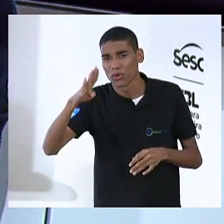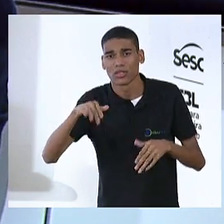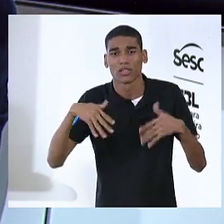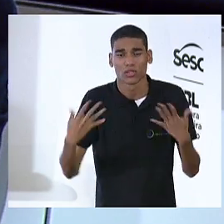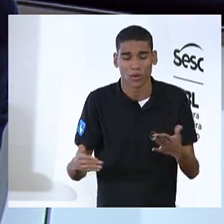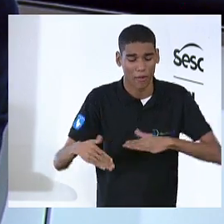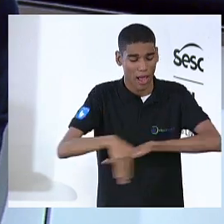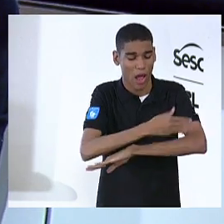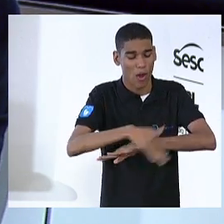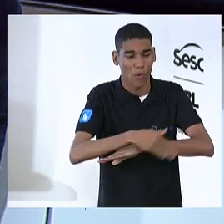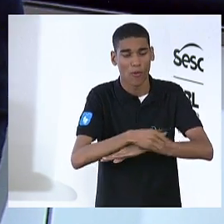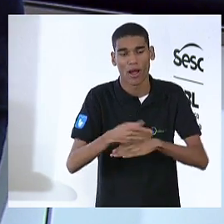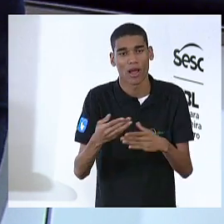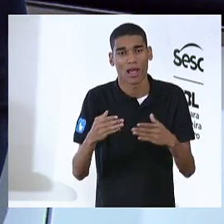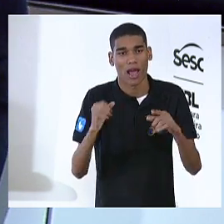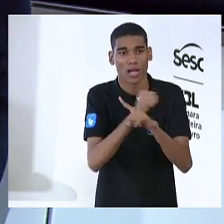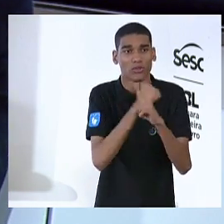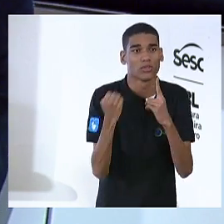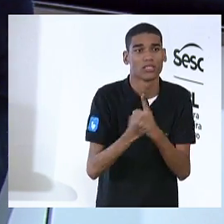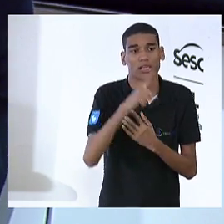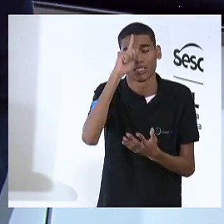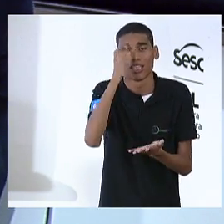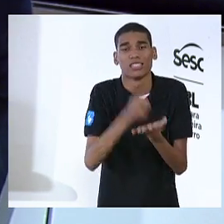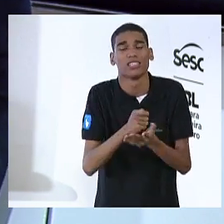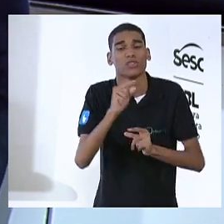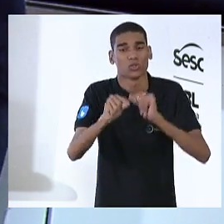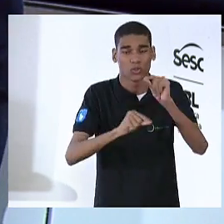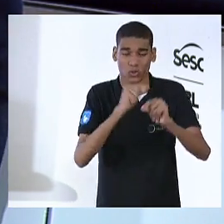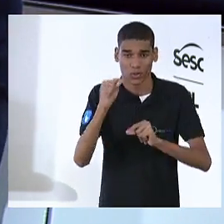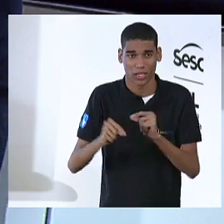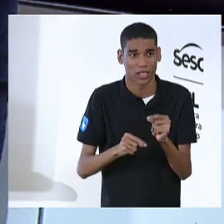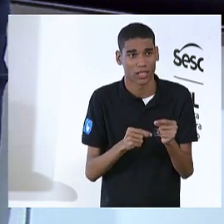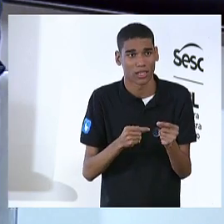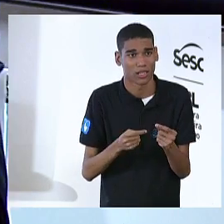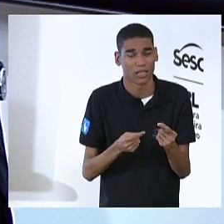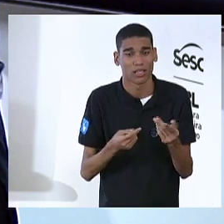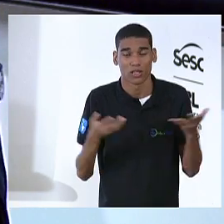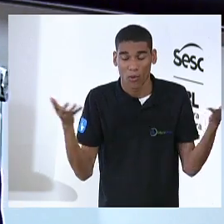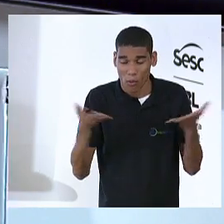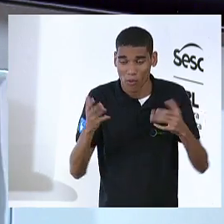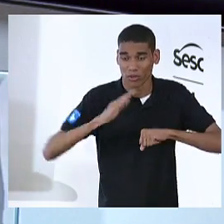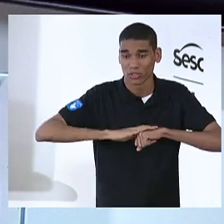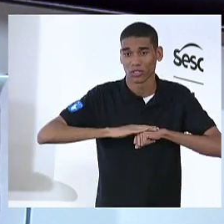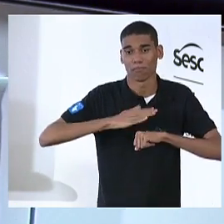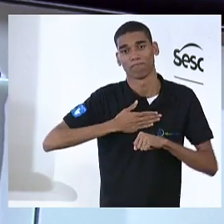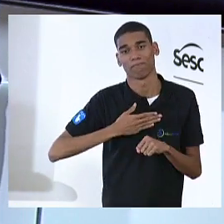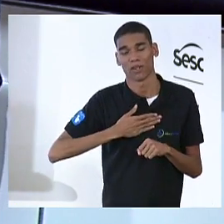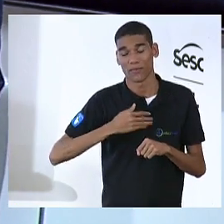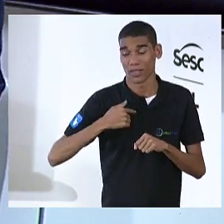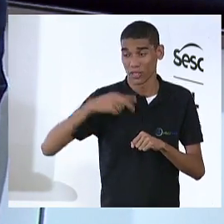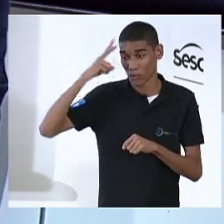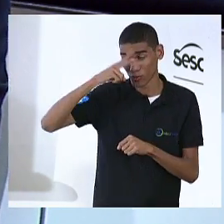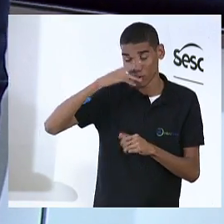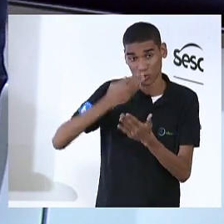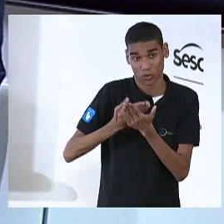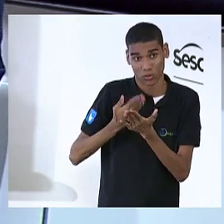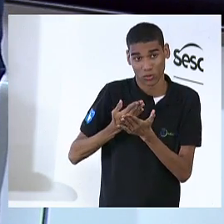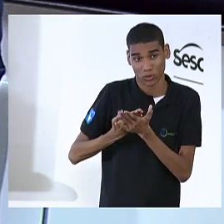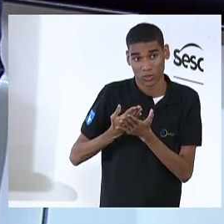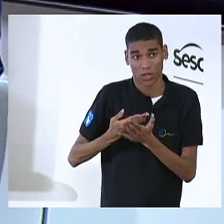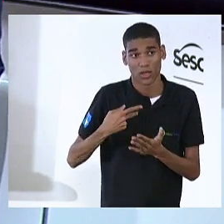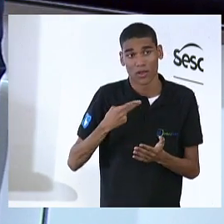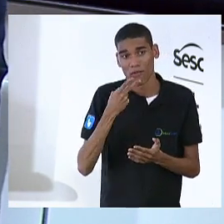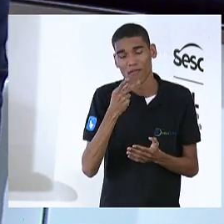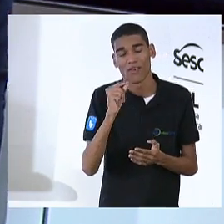rua. Então, esse é o momento para mim. Por isso é que, para mim, na periodização de historiador que eu não sou, eu digo que a